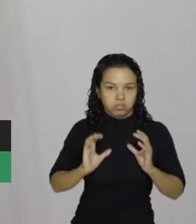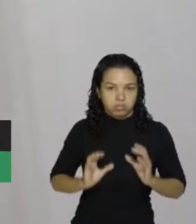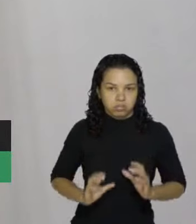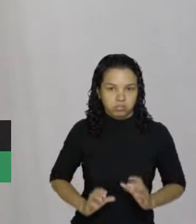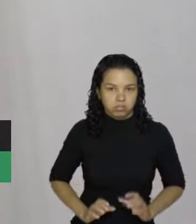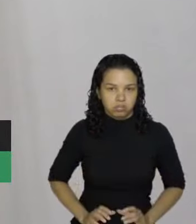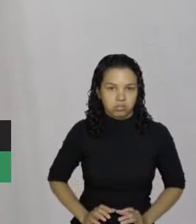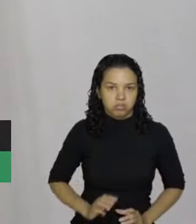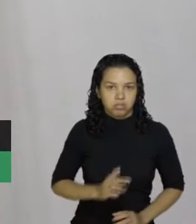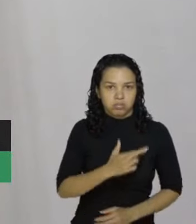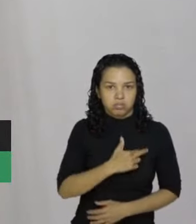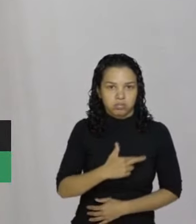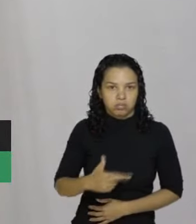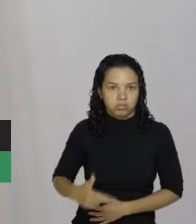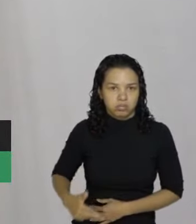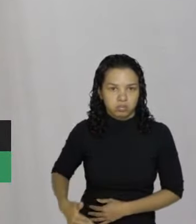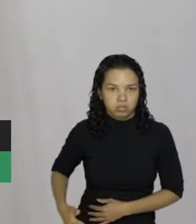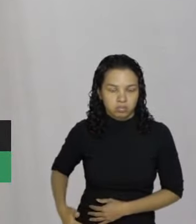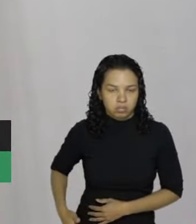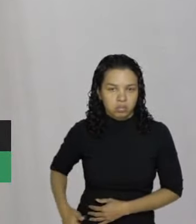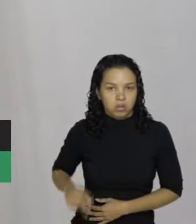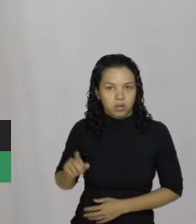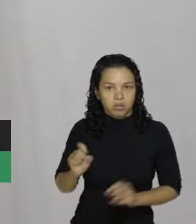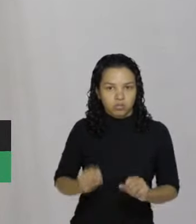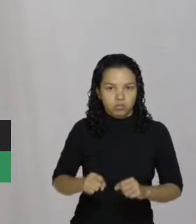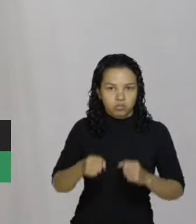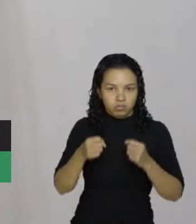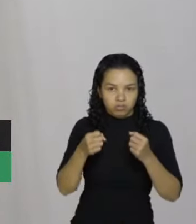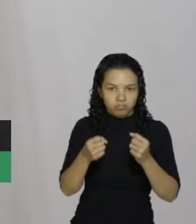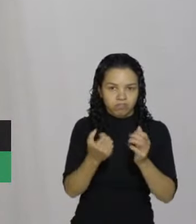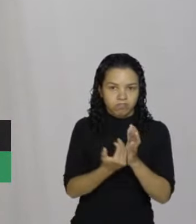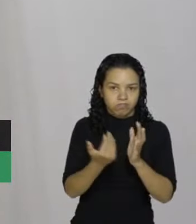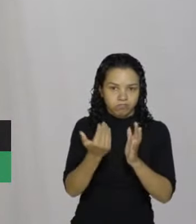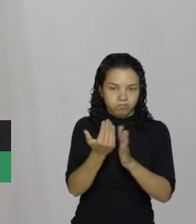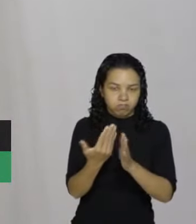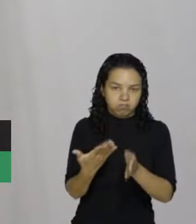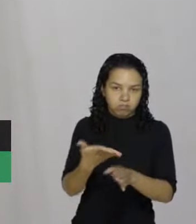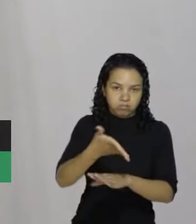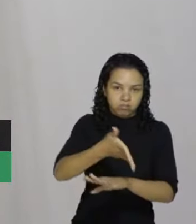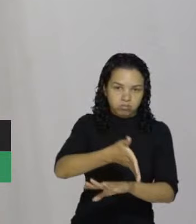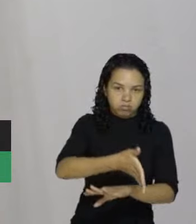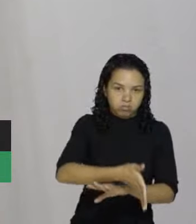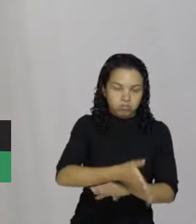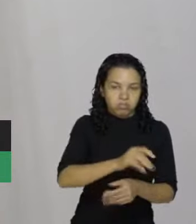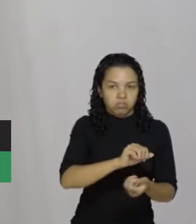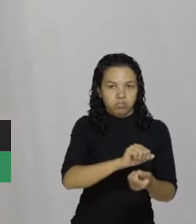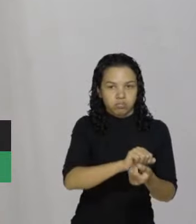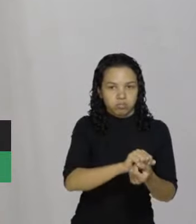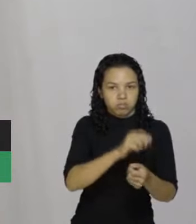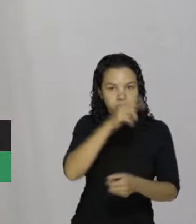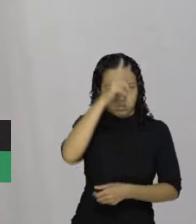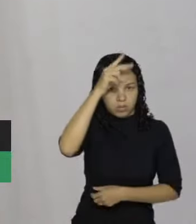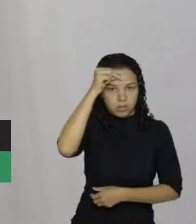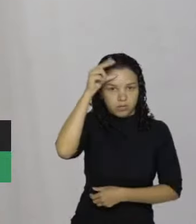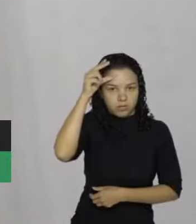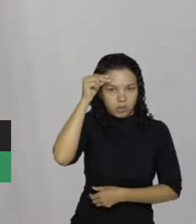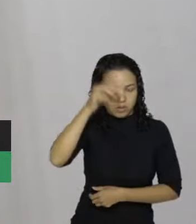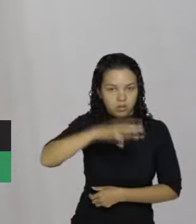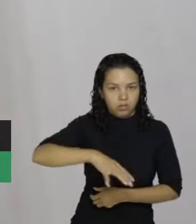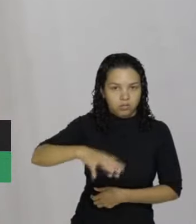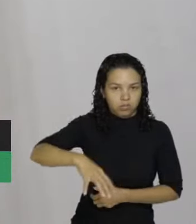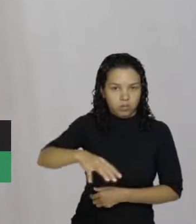que não mediu esforços para estar lá presente, se reunir com os prefeitos da região, se reunir com o governador